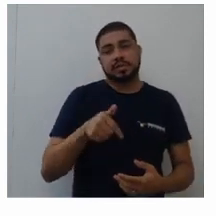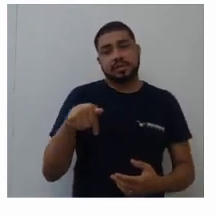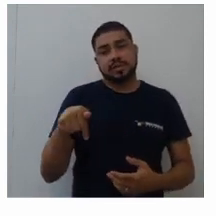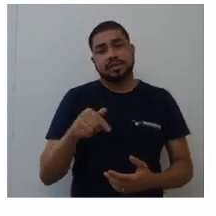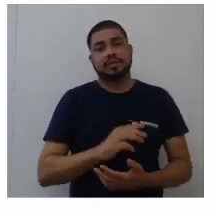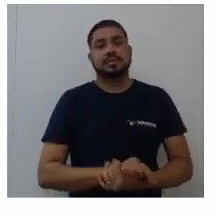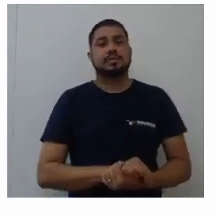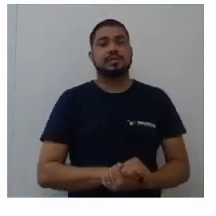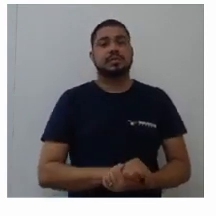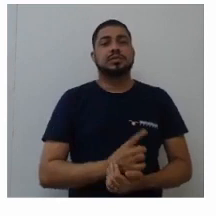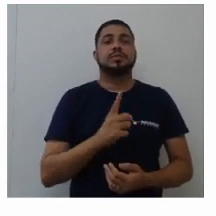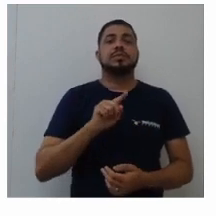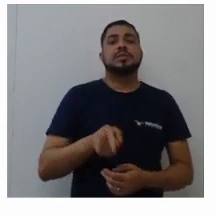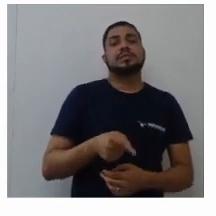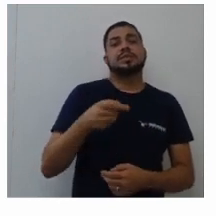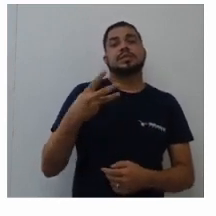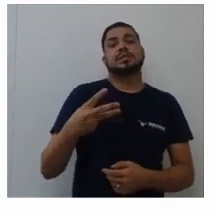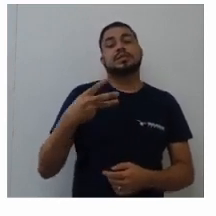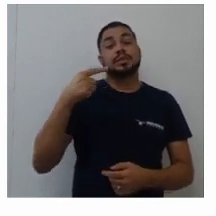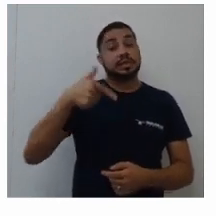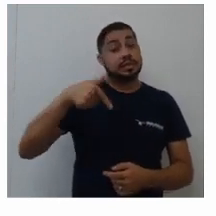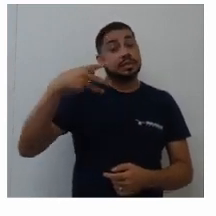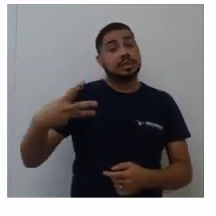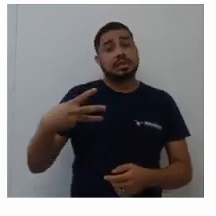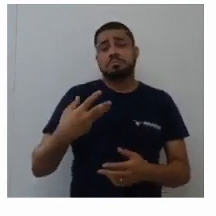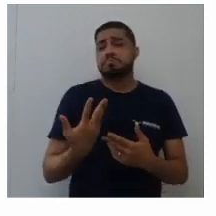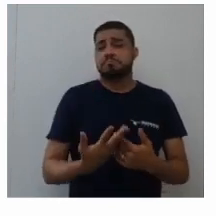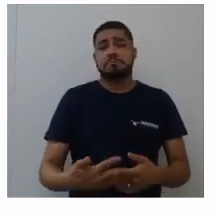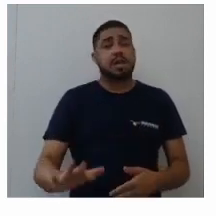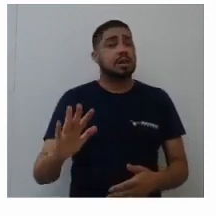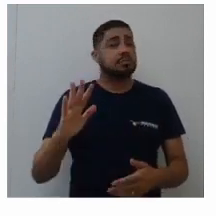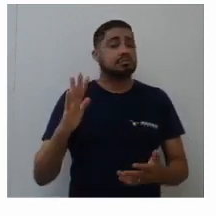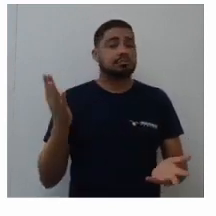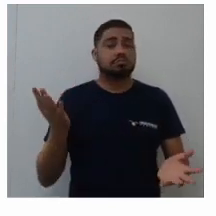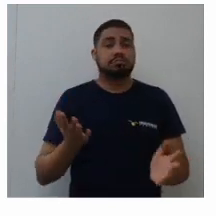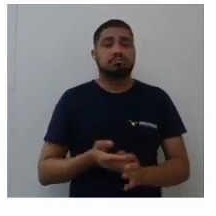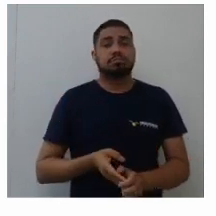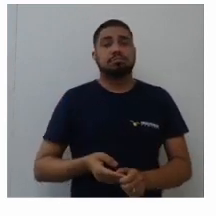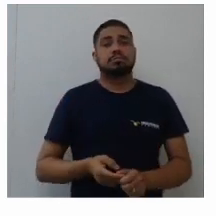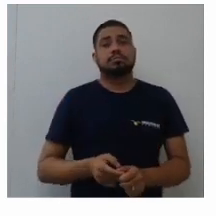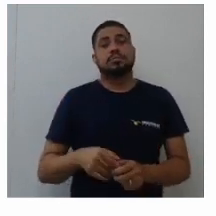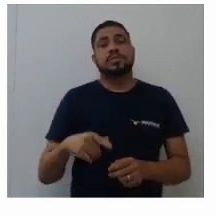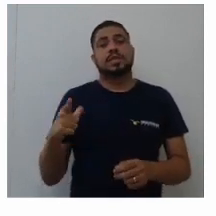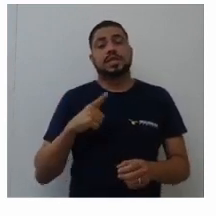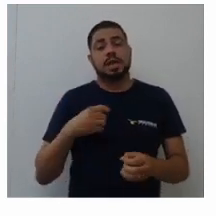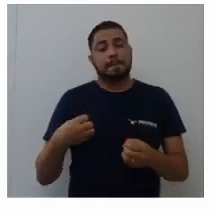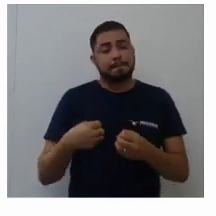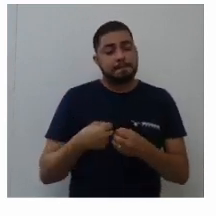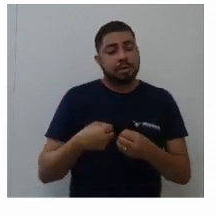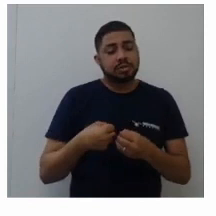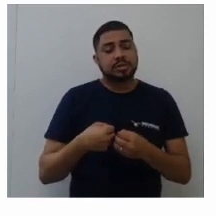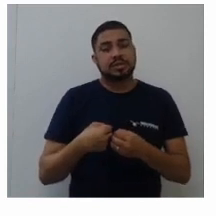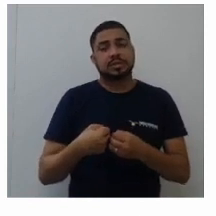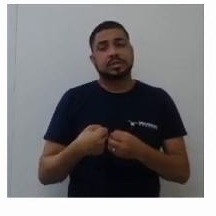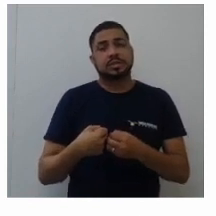1,7, 1,73 e assim vai. Tá? E aí são aproximações